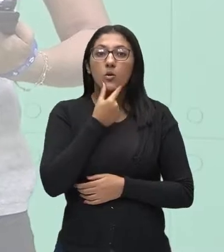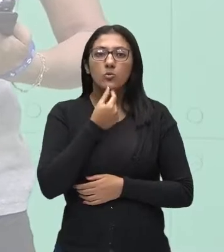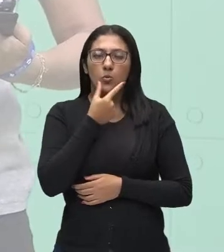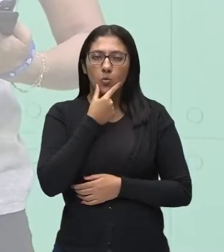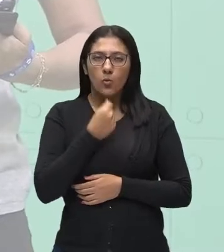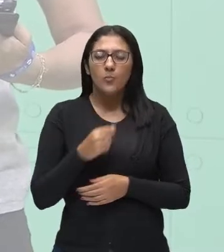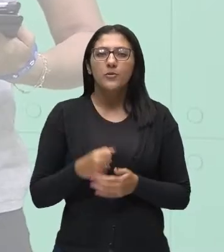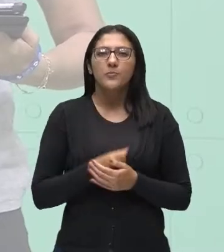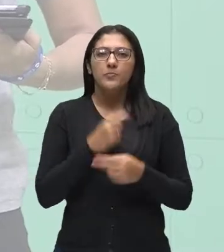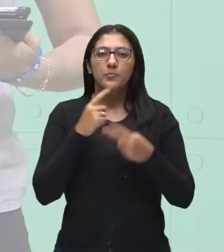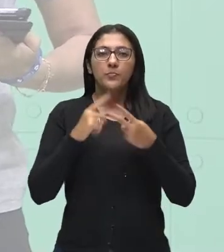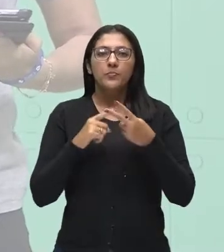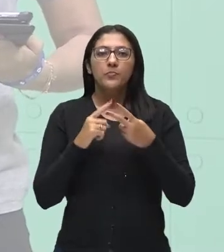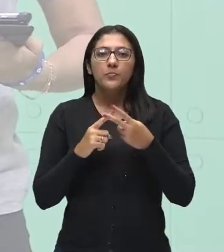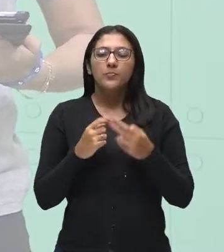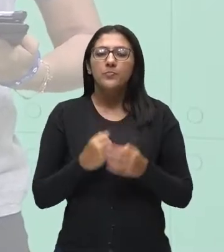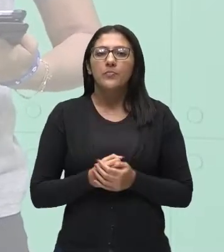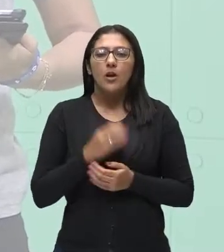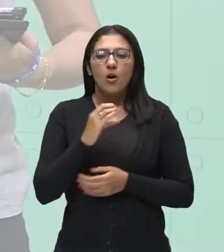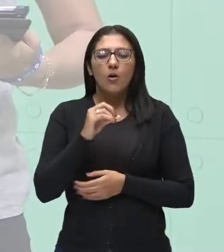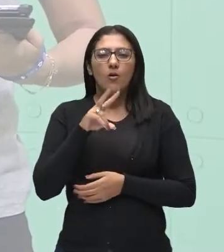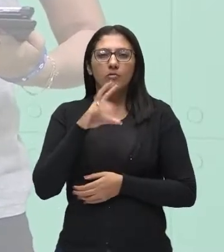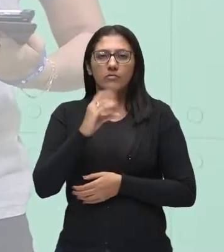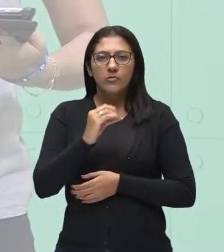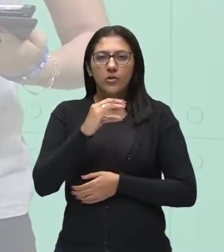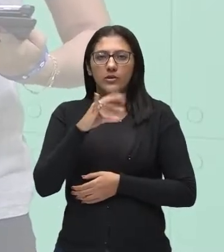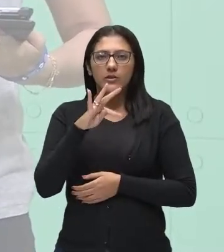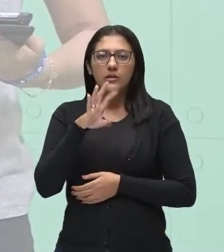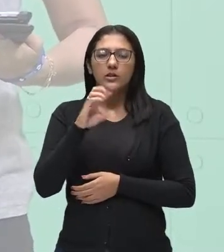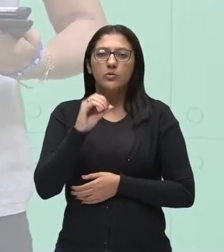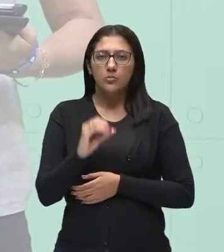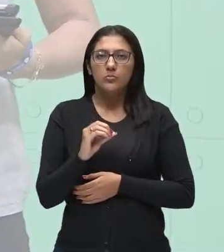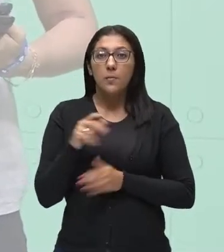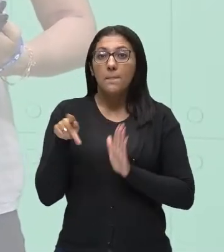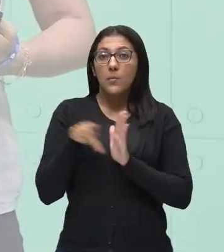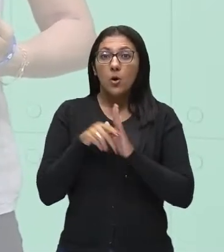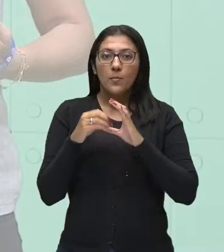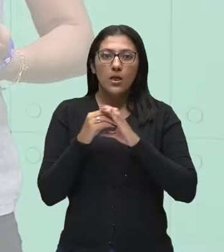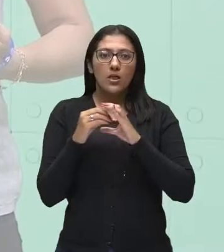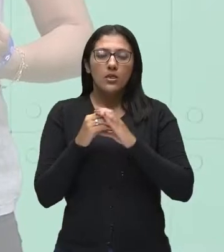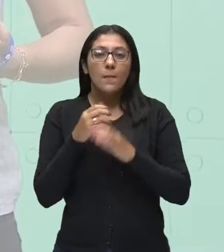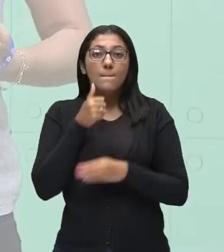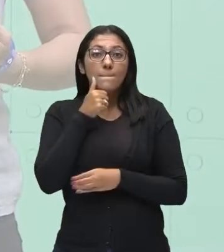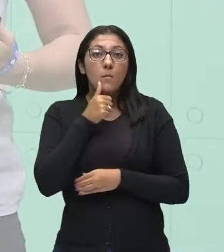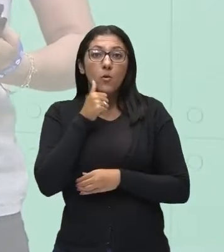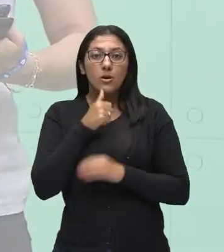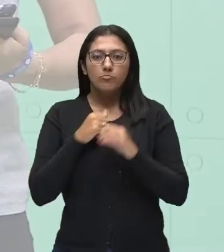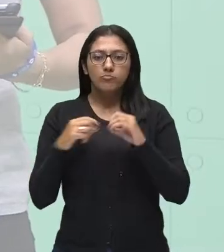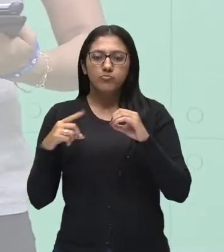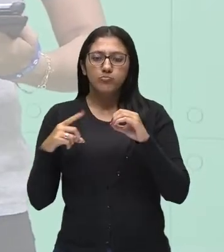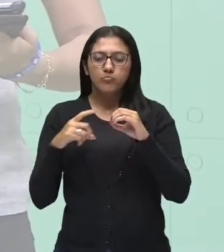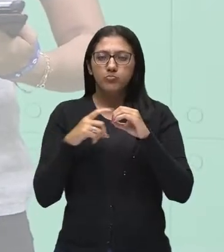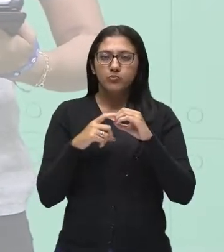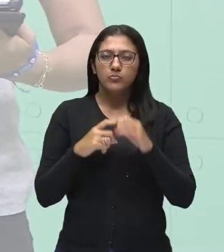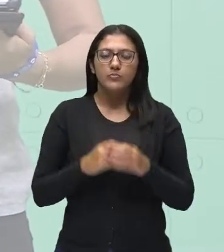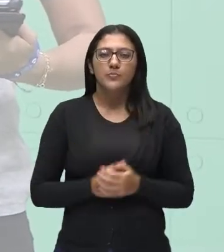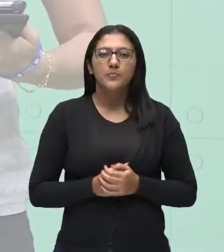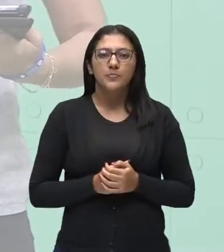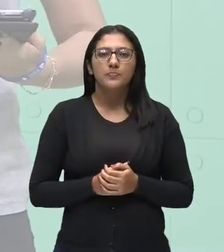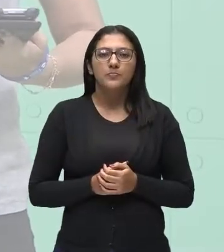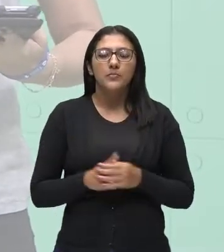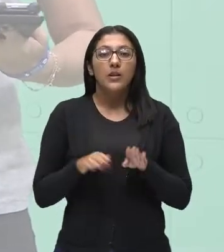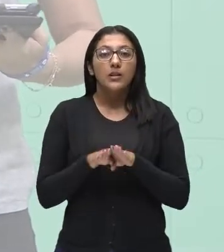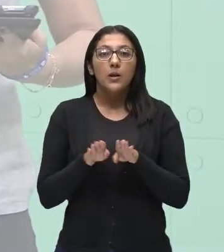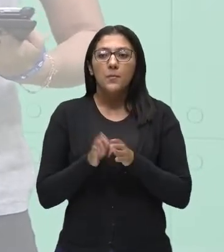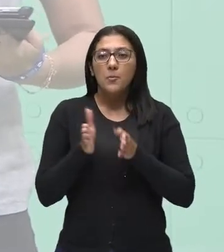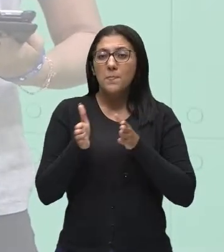reprodutiva masculina. Nós temos o ovócito, célula reprodutiva feminina, tá? E nós temos também